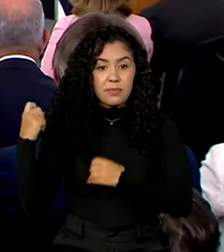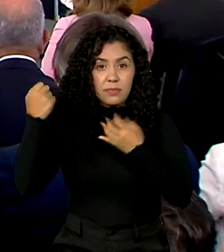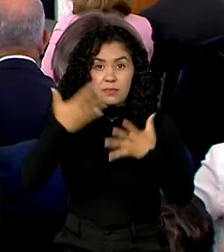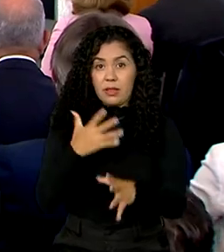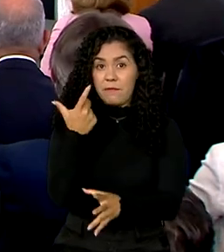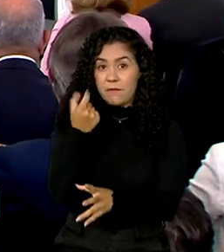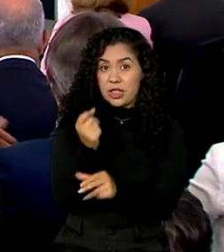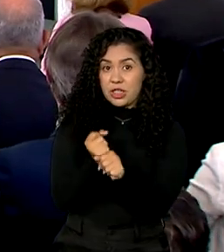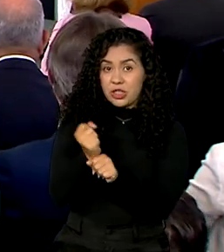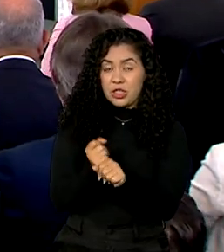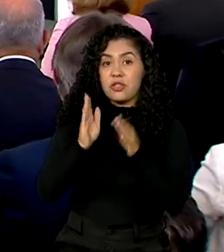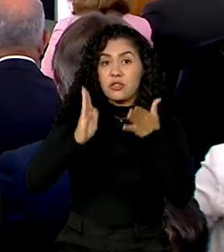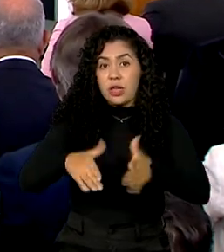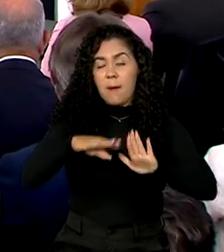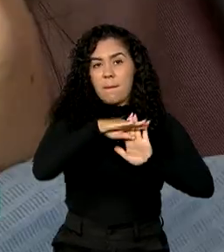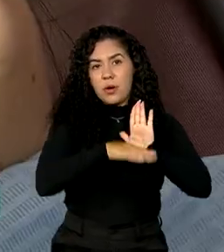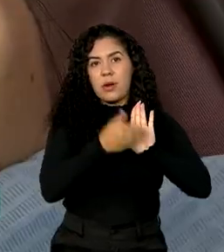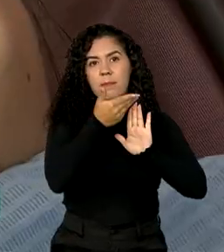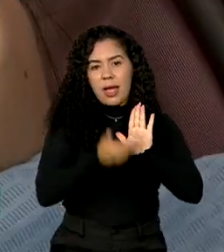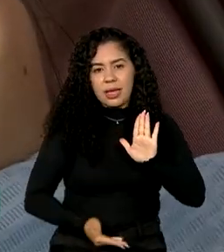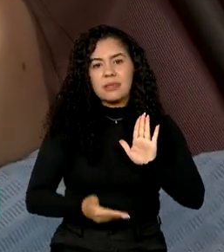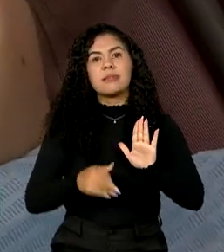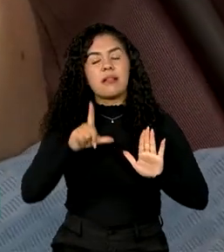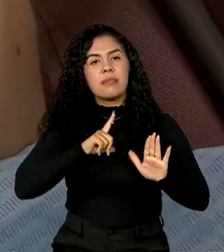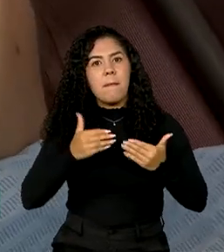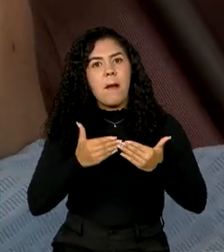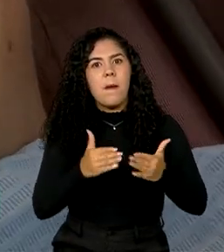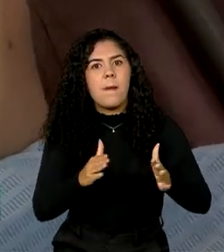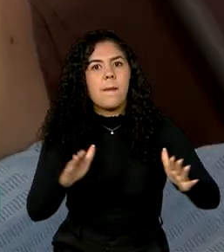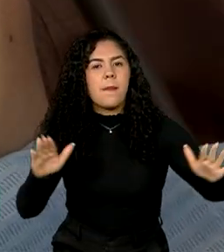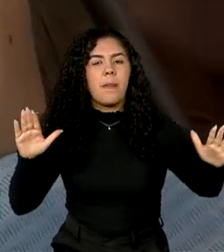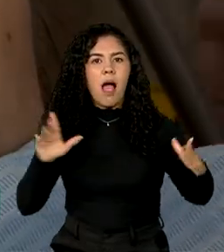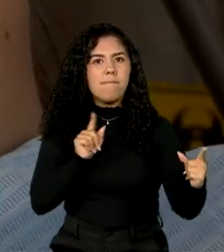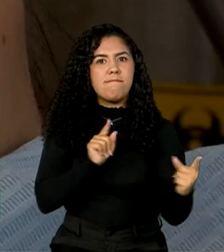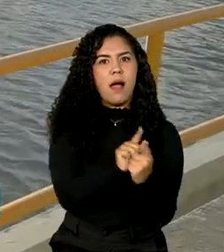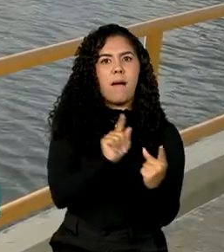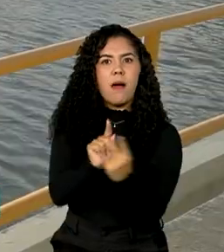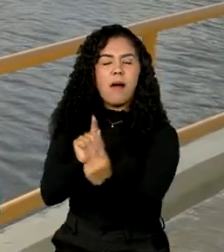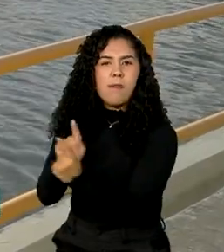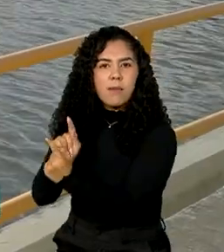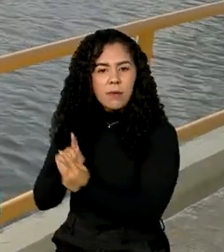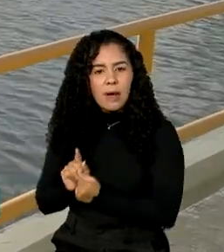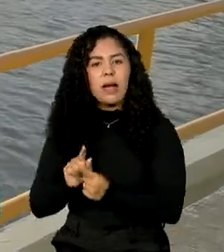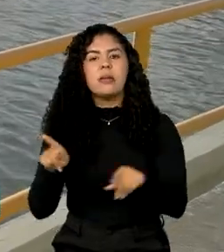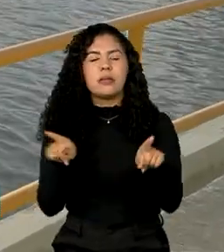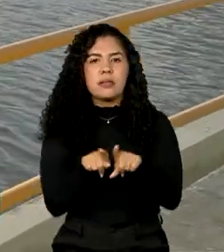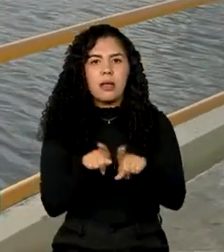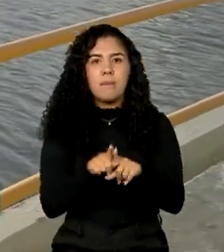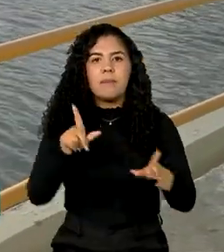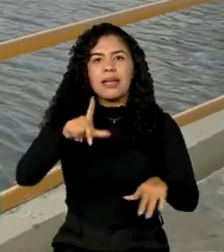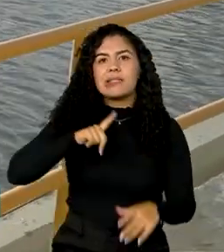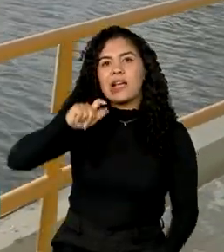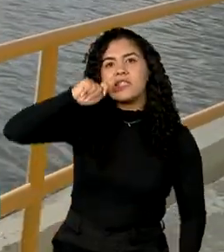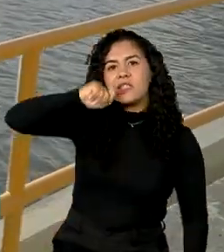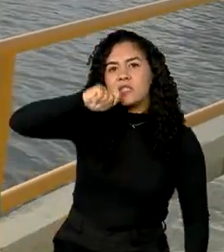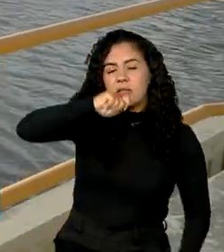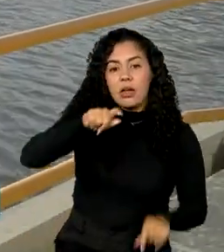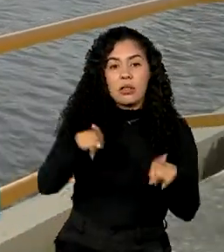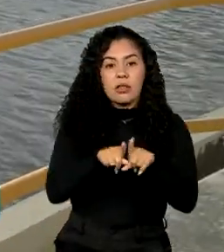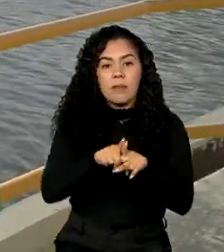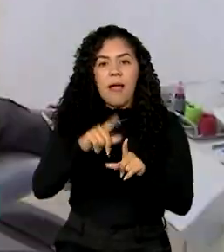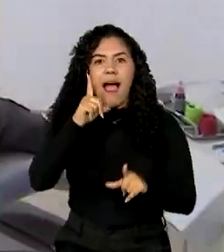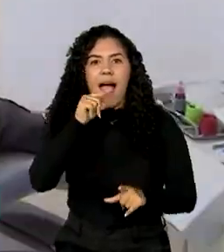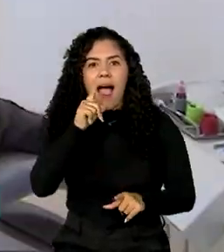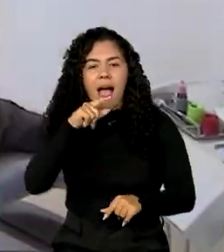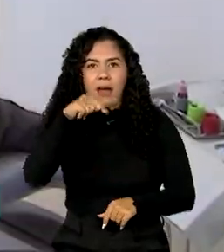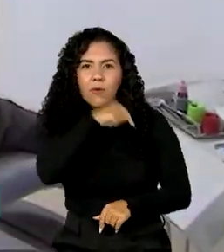20 anos, o programa foi ampliado. Além dos atendimentos, o Brasil Sorridente também aplica flúor nas águas de abastecimento